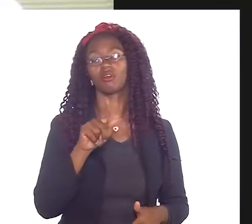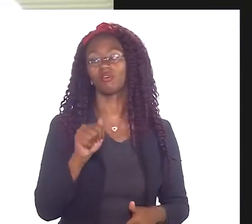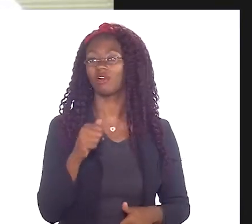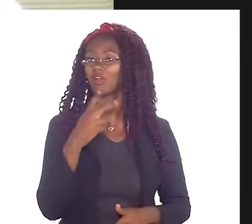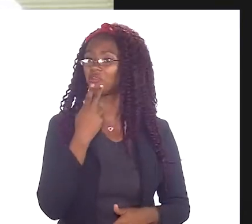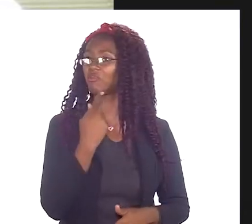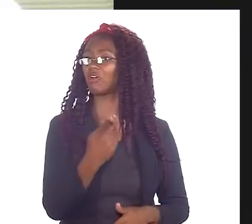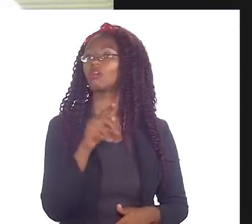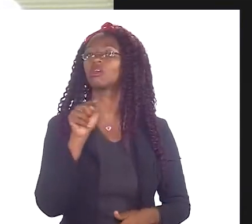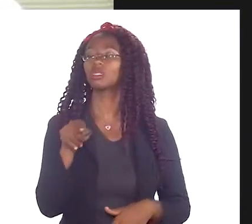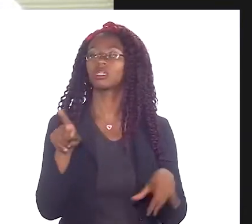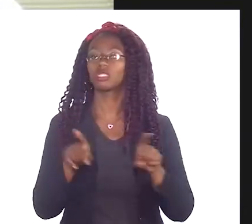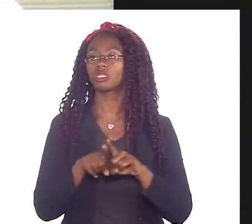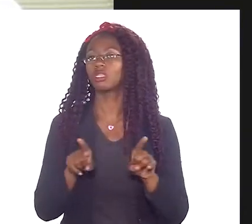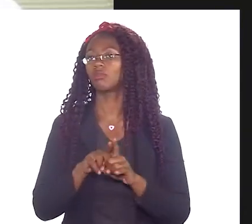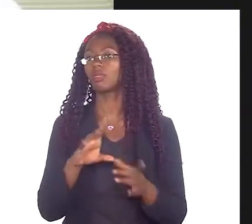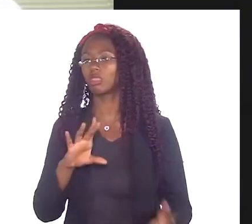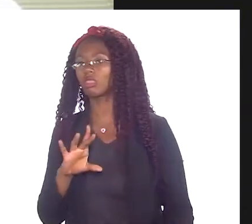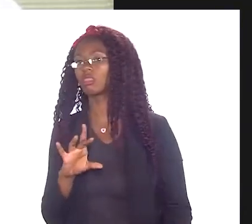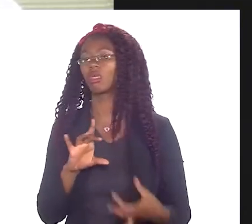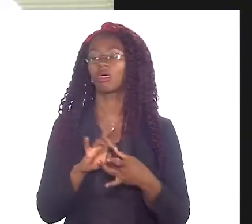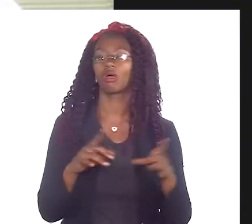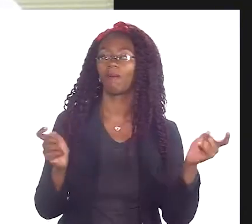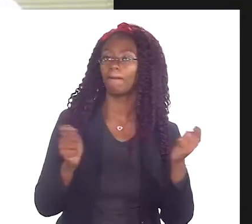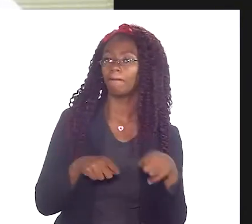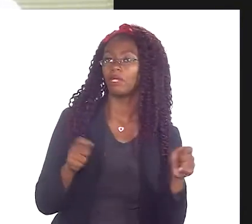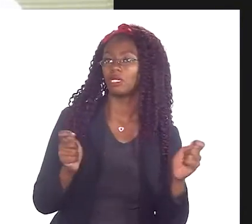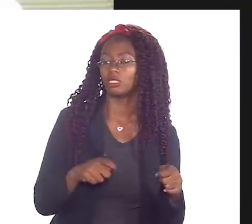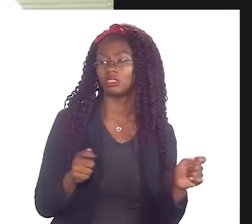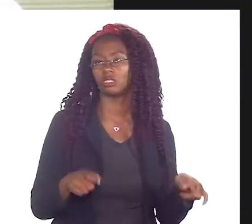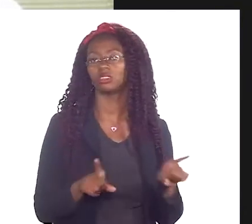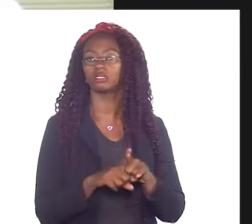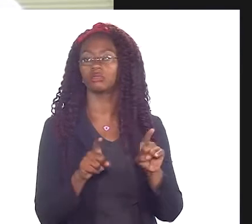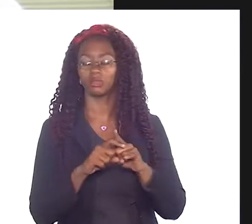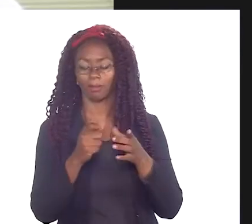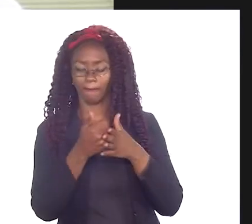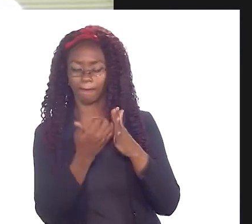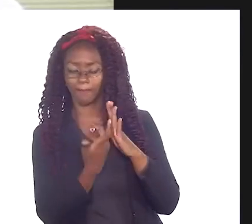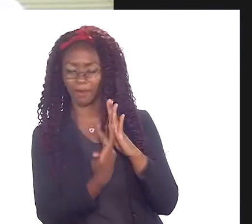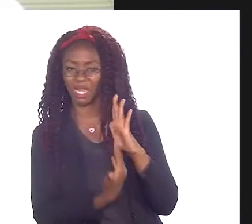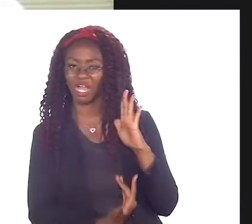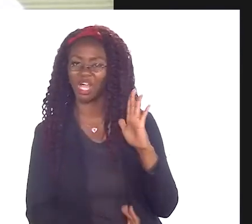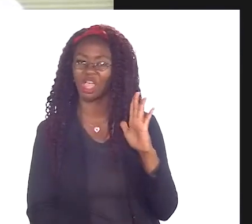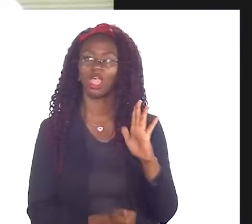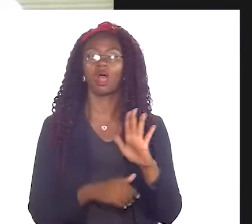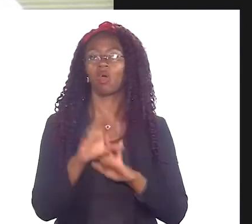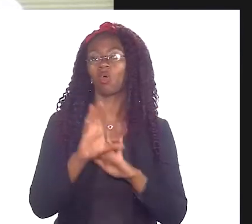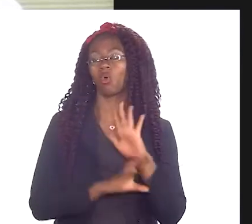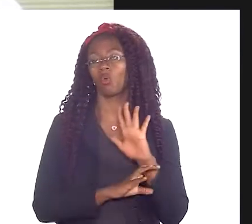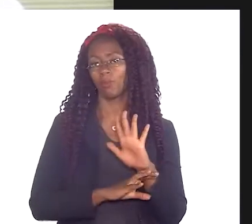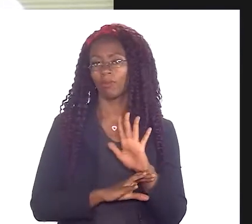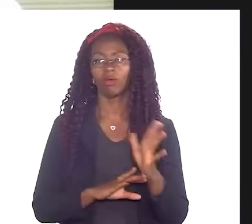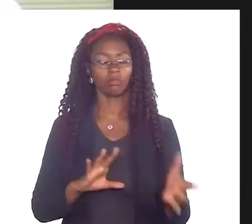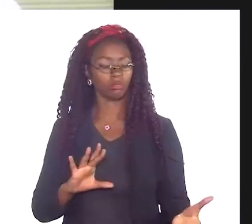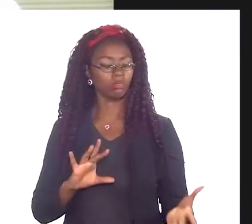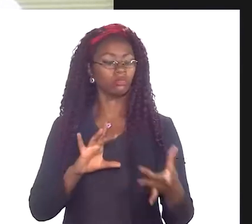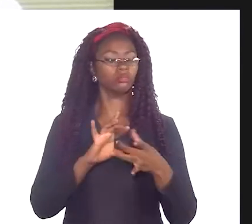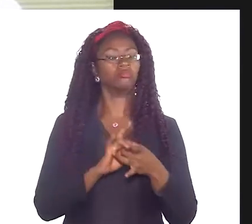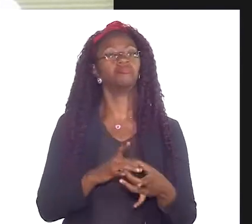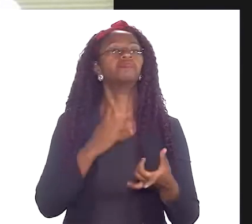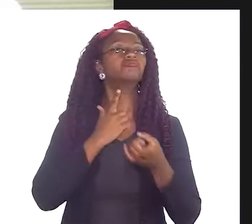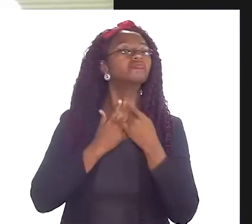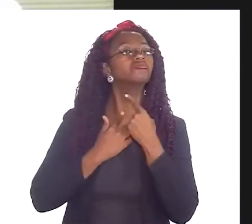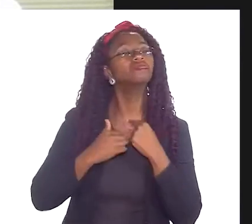e adequar suas habilidades, suas competências, fazer uma dissertação do seu currículo alinhada